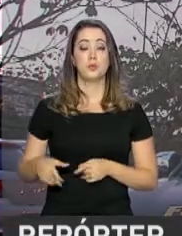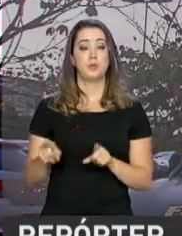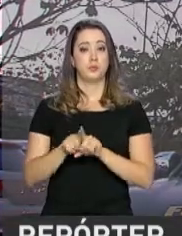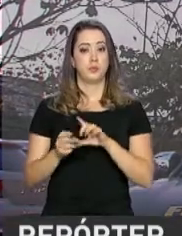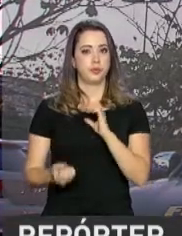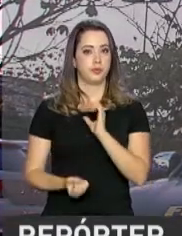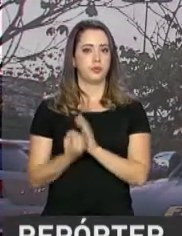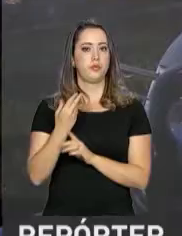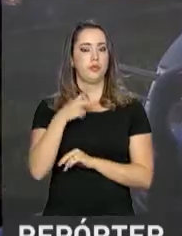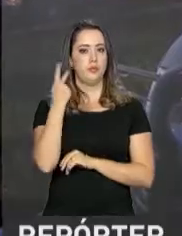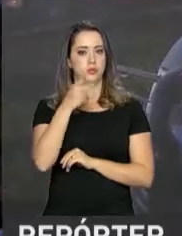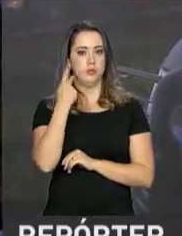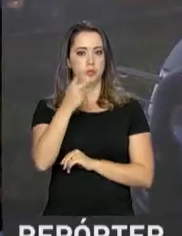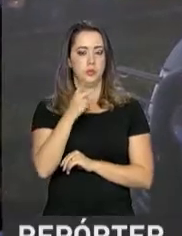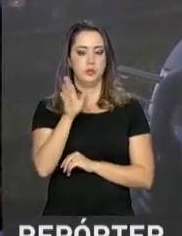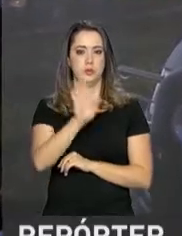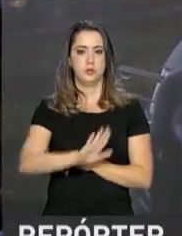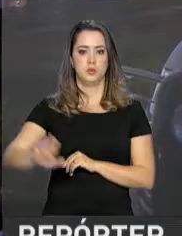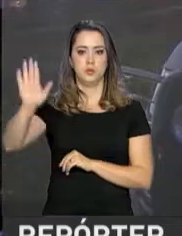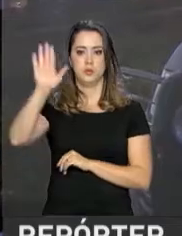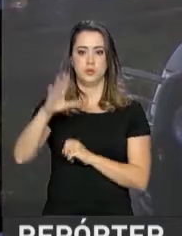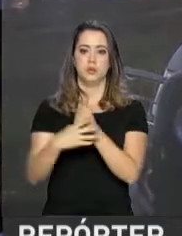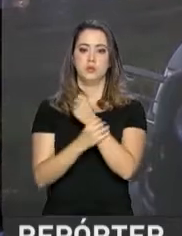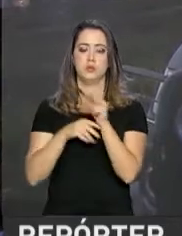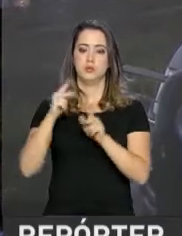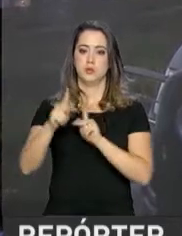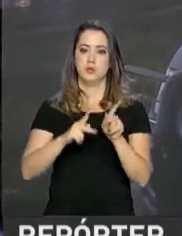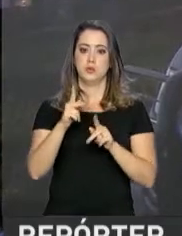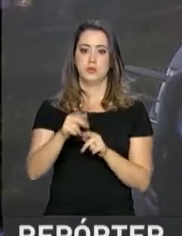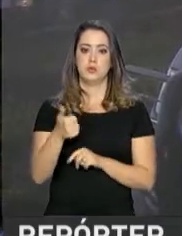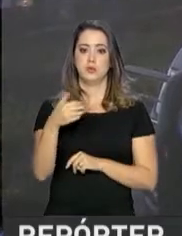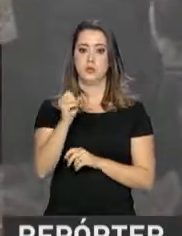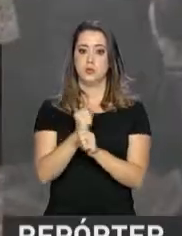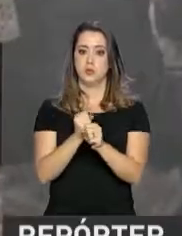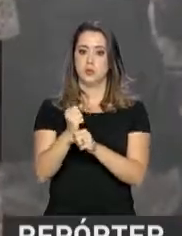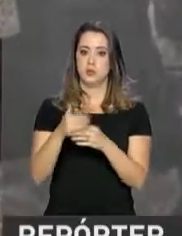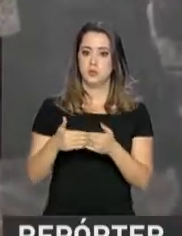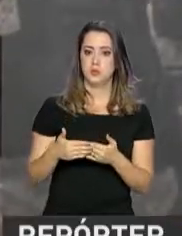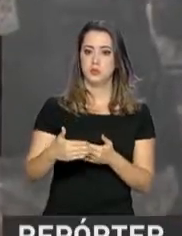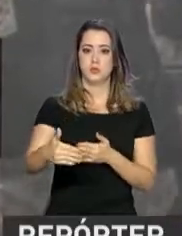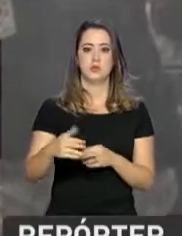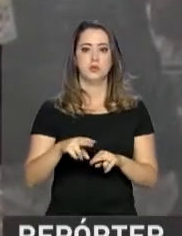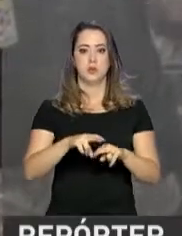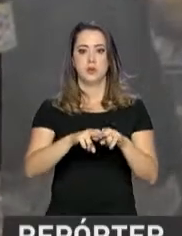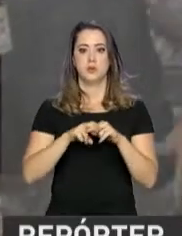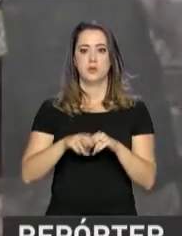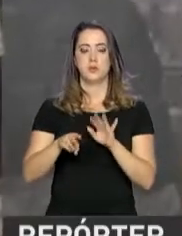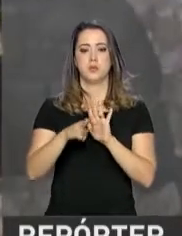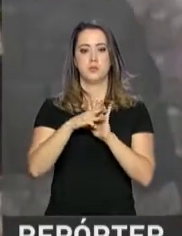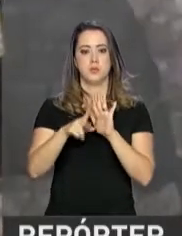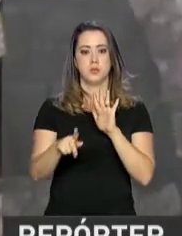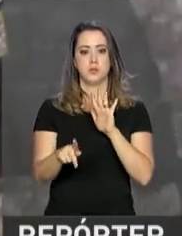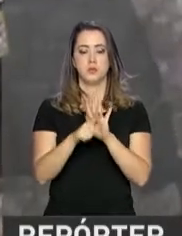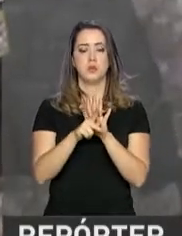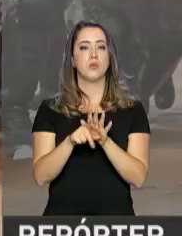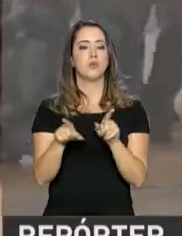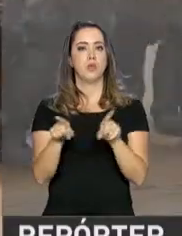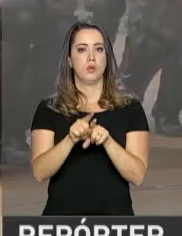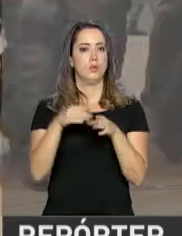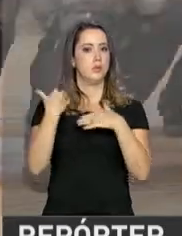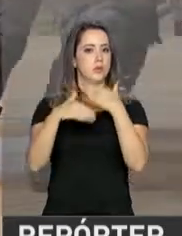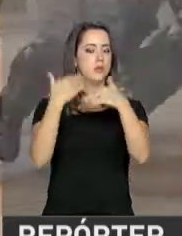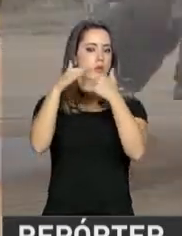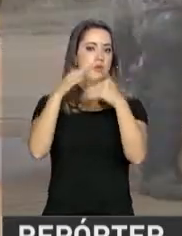política nacional de segurança pública que será executada por dez anos por meio de medida provisória ainda vai